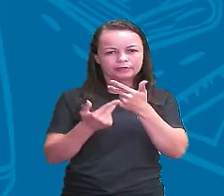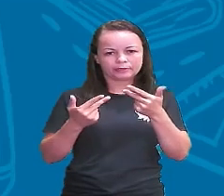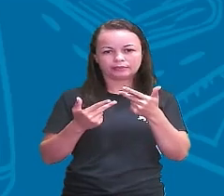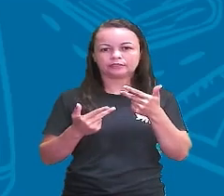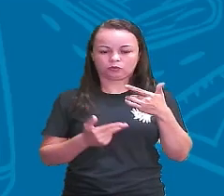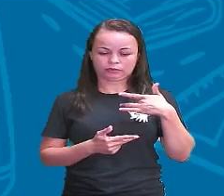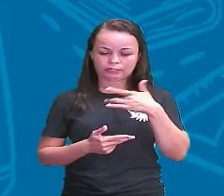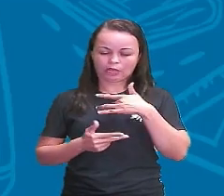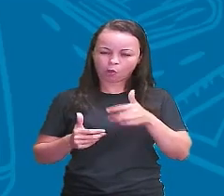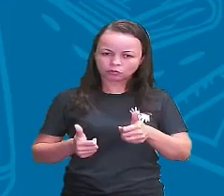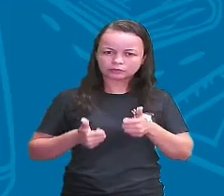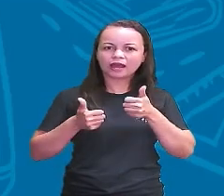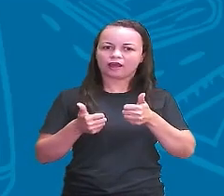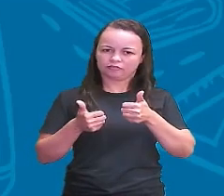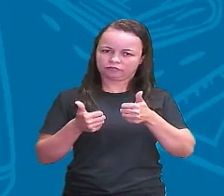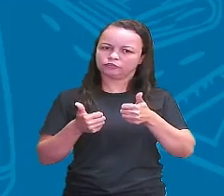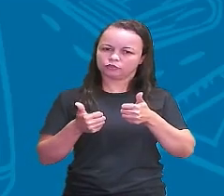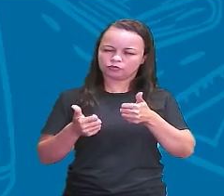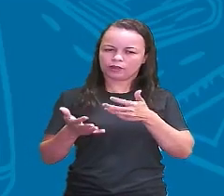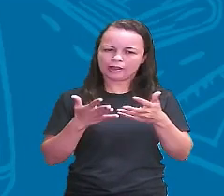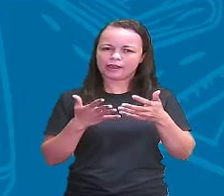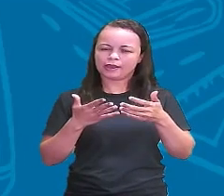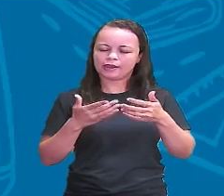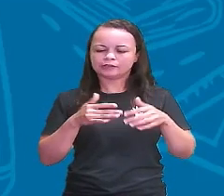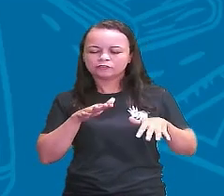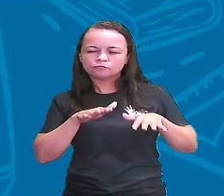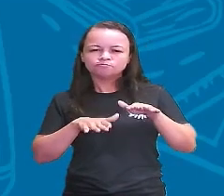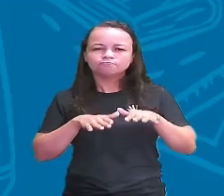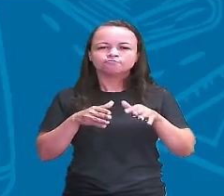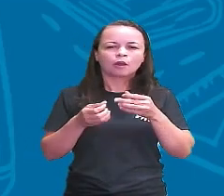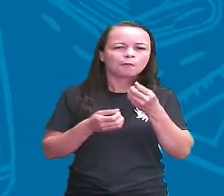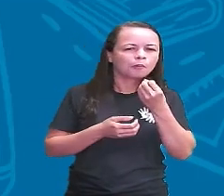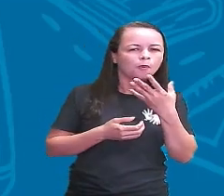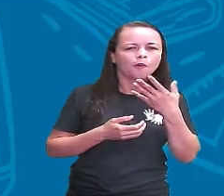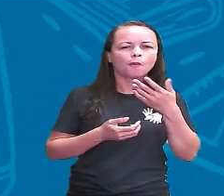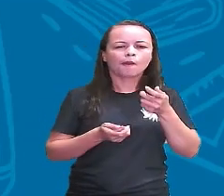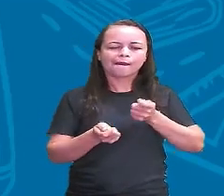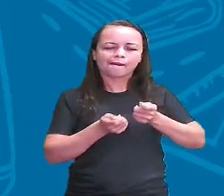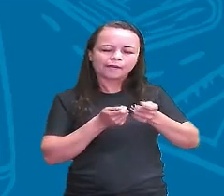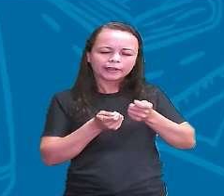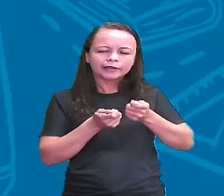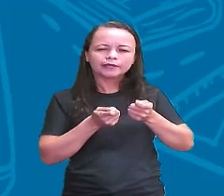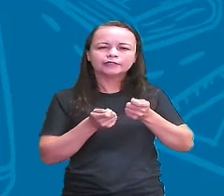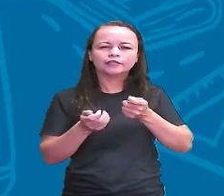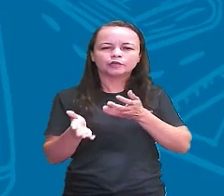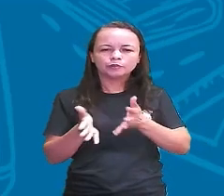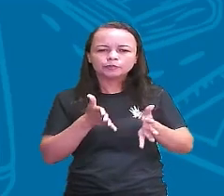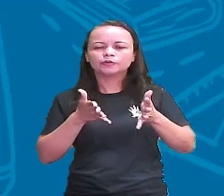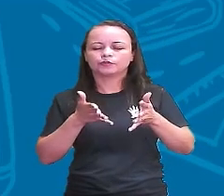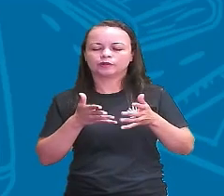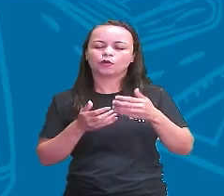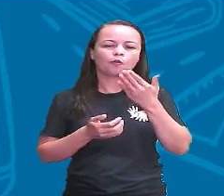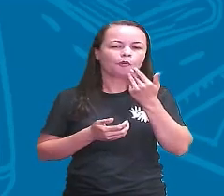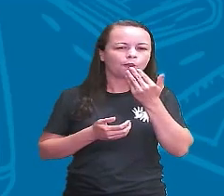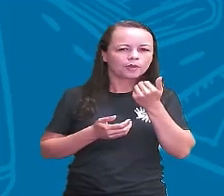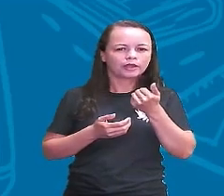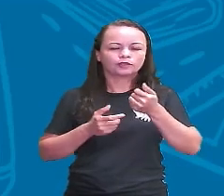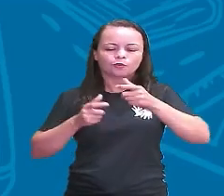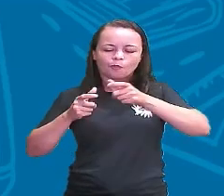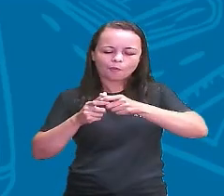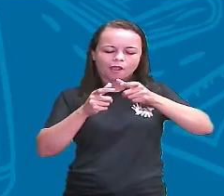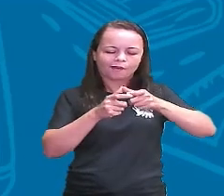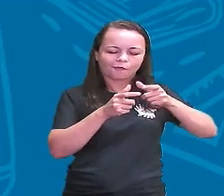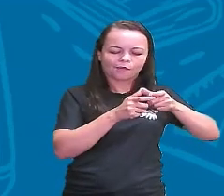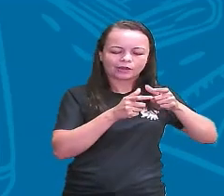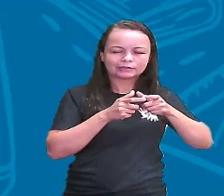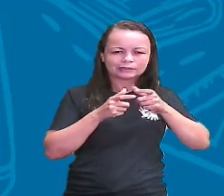né? Quando a gente vai estar se alimentando de forma balanceada, de forma equilibrada, comendo cada quantidade de